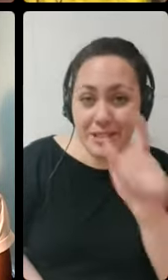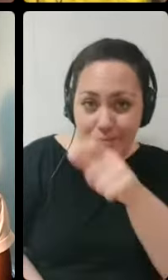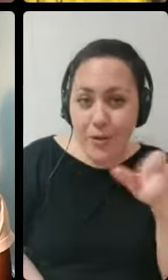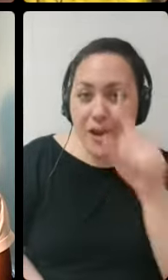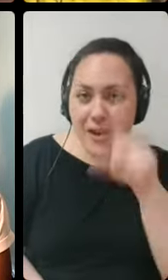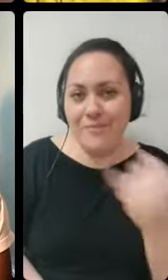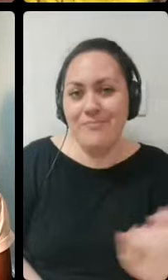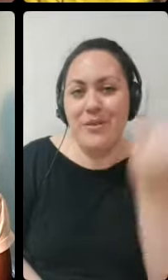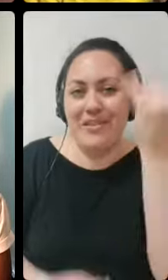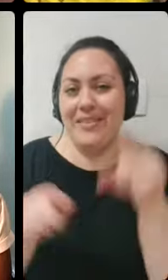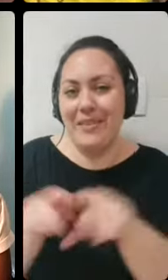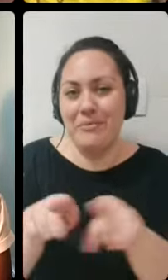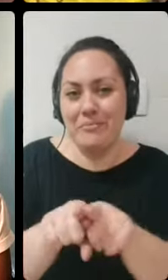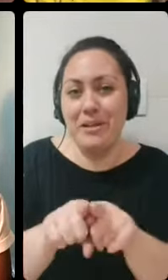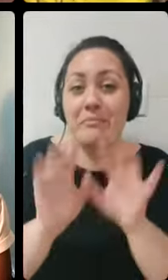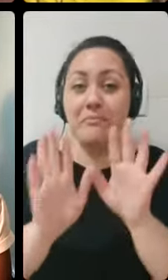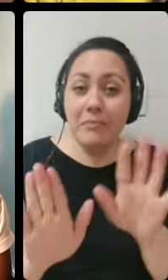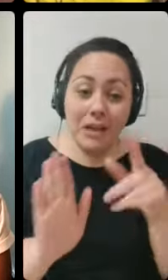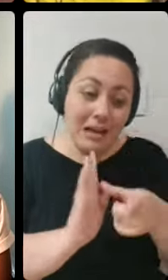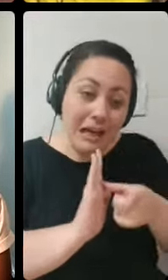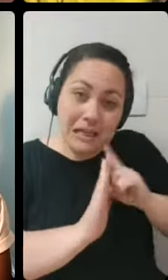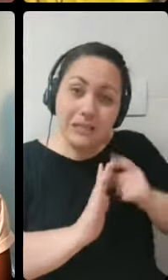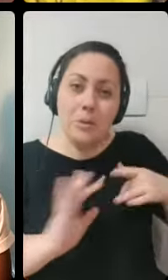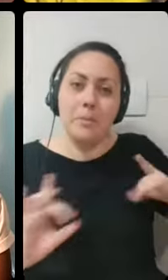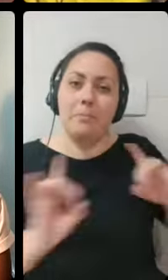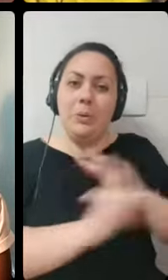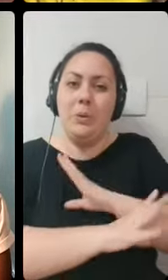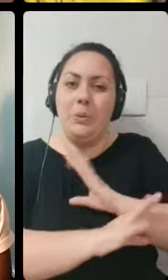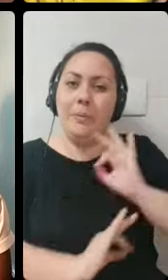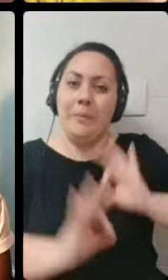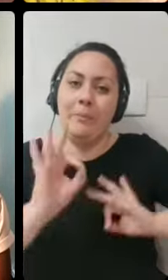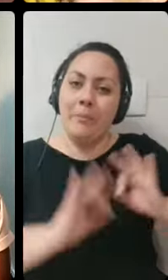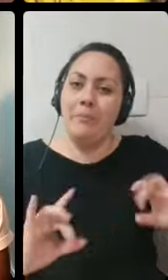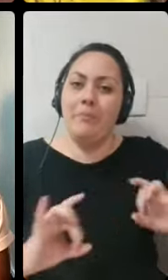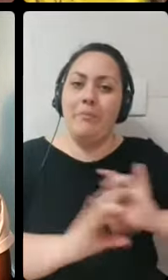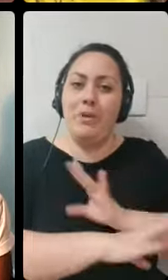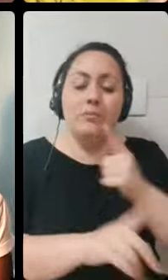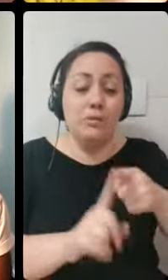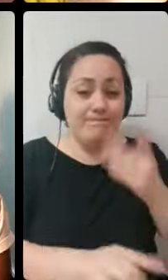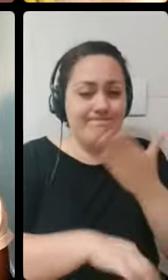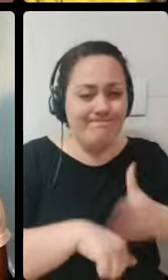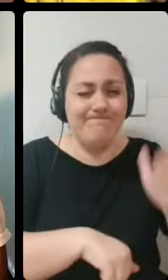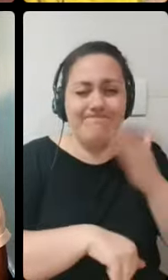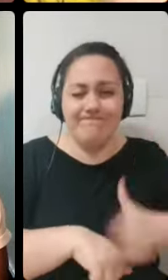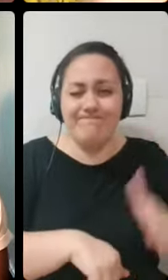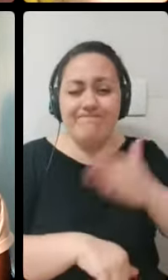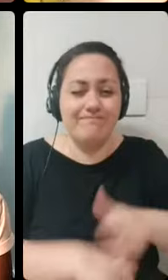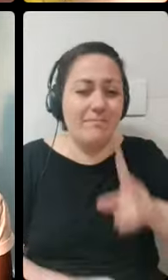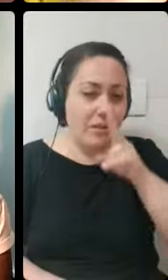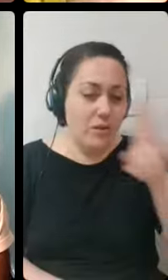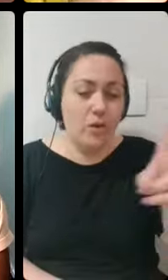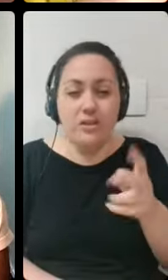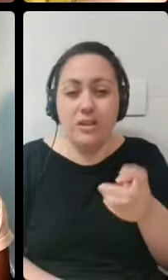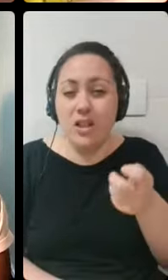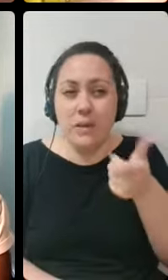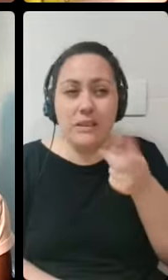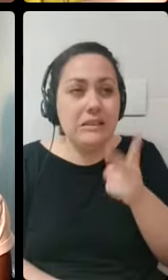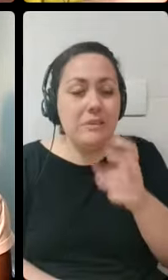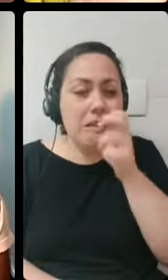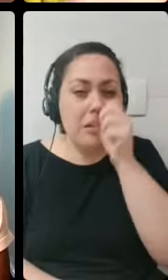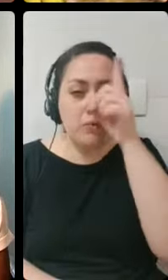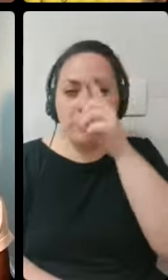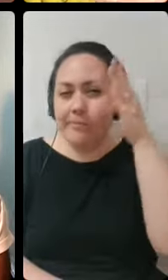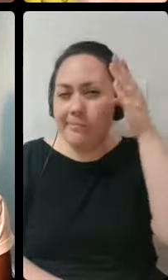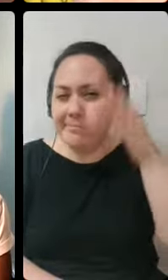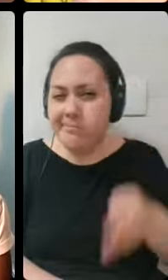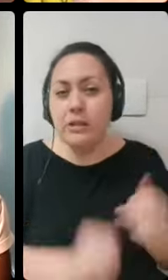está preparado, porque a preparação aqui foi bem intensa. A gente passava quase todo final de semana juntos, um na casa dos